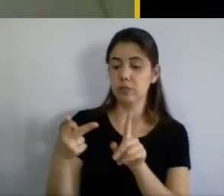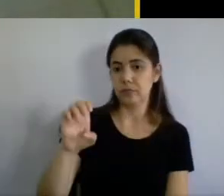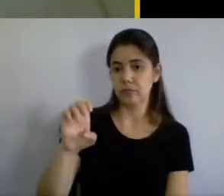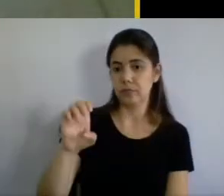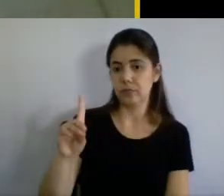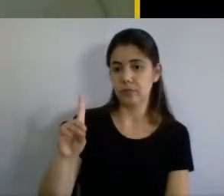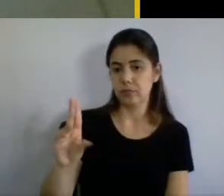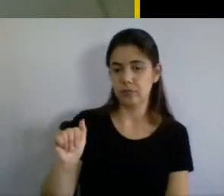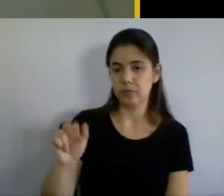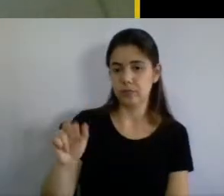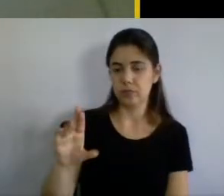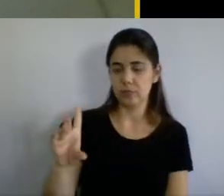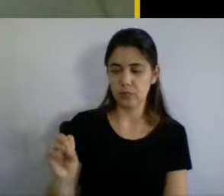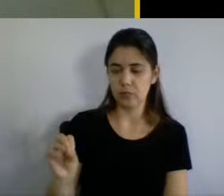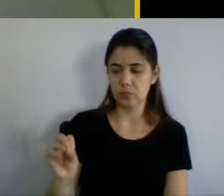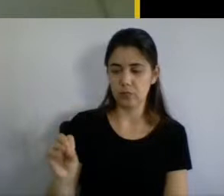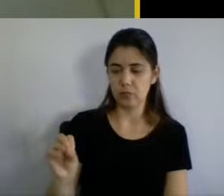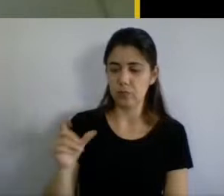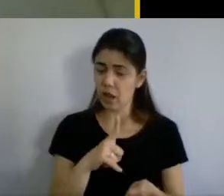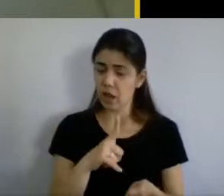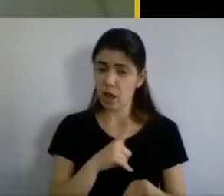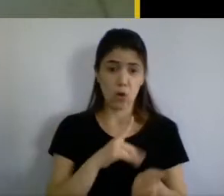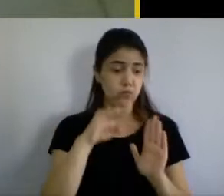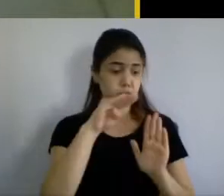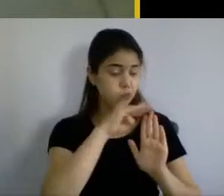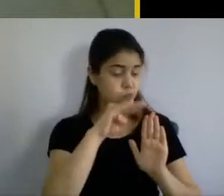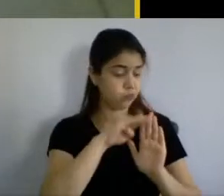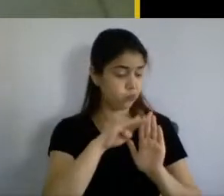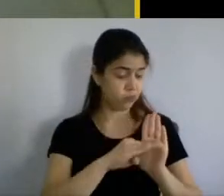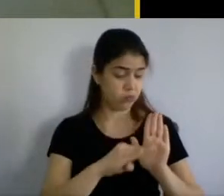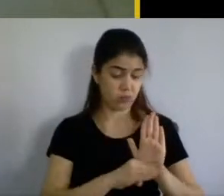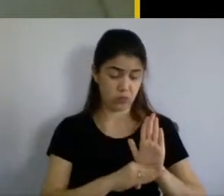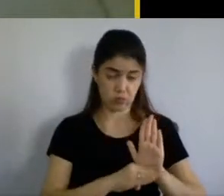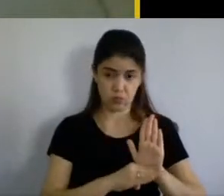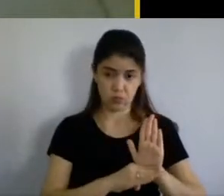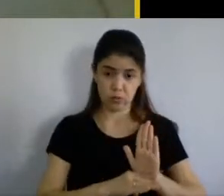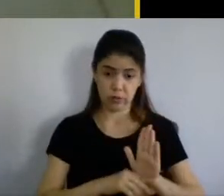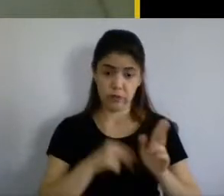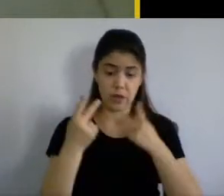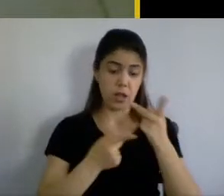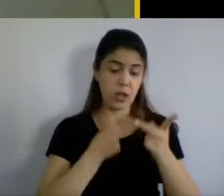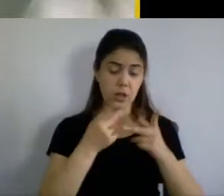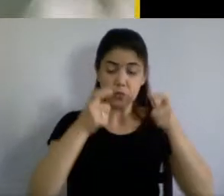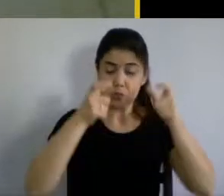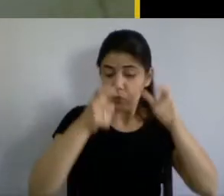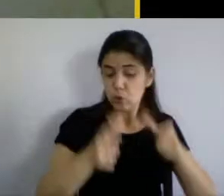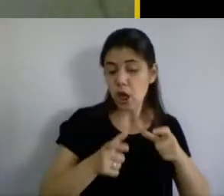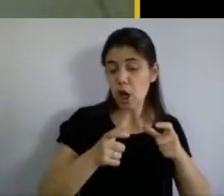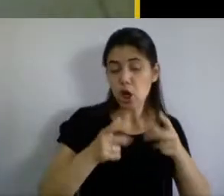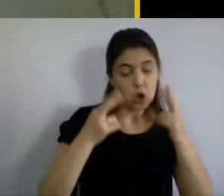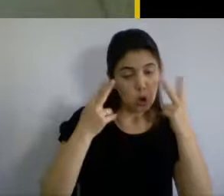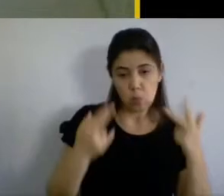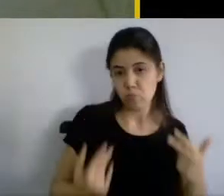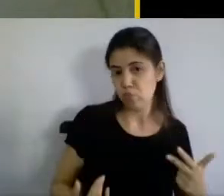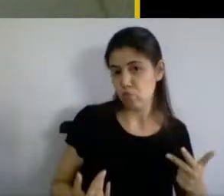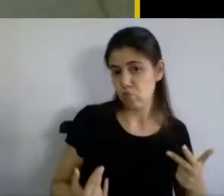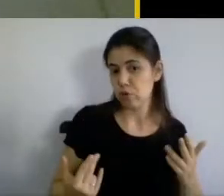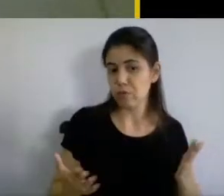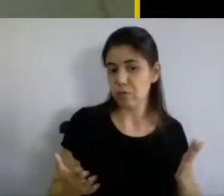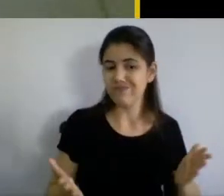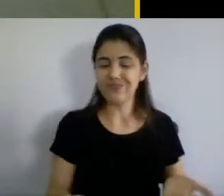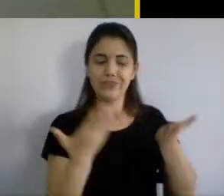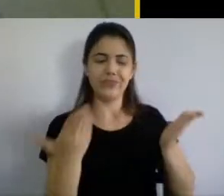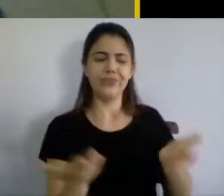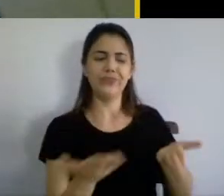há um tratado específico que prescreva lugares comuns para elogio fúnebre sem cientista? Então são pedidos de